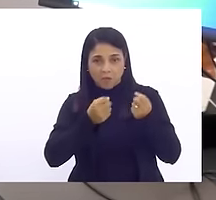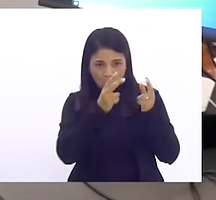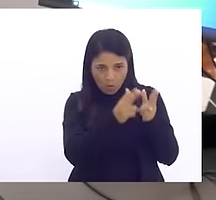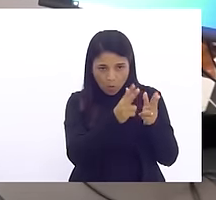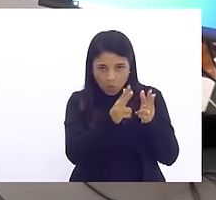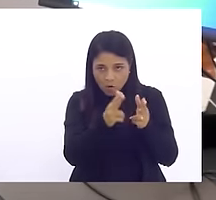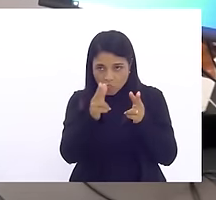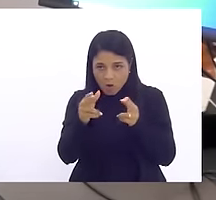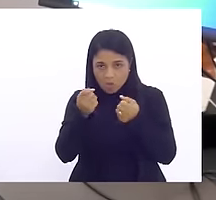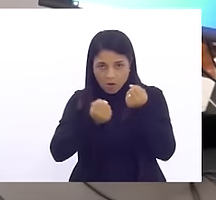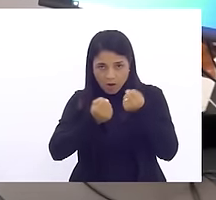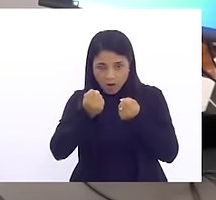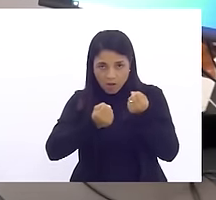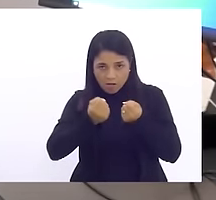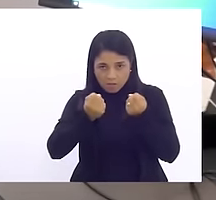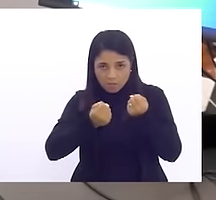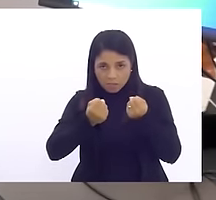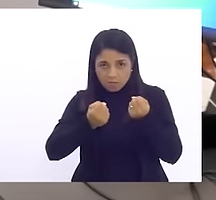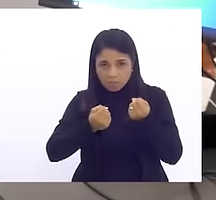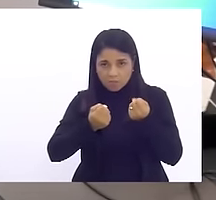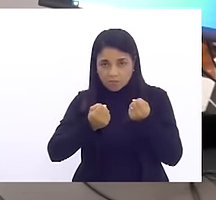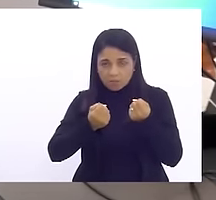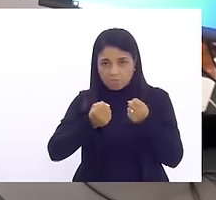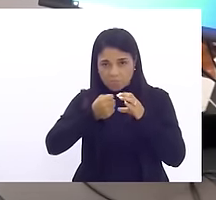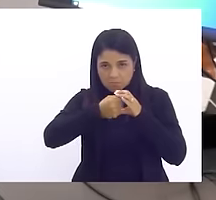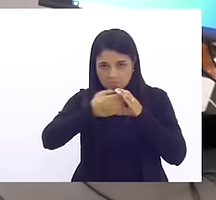é a mesma categoria todos os carros